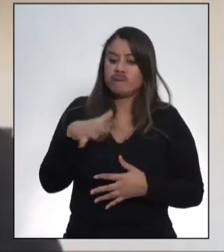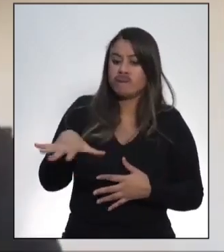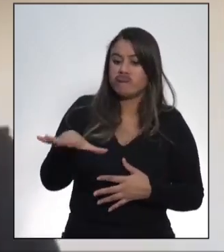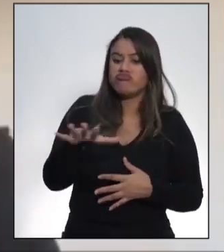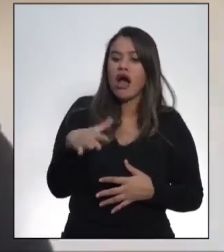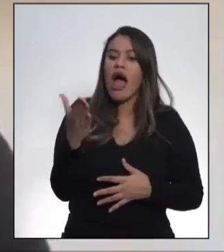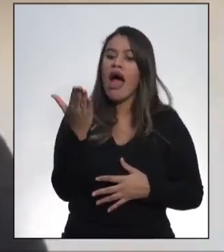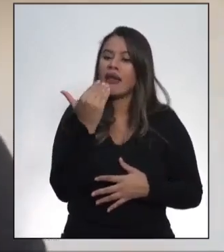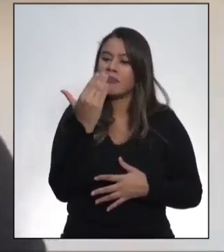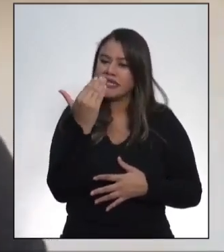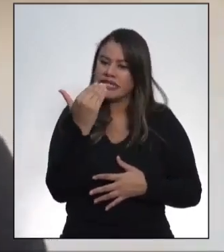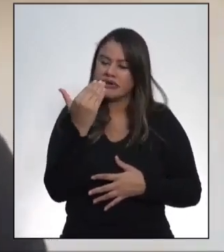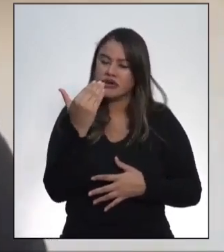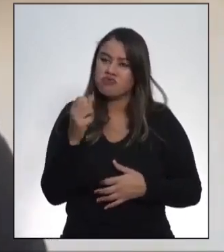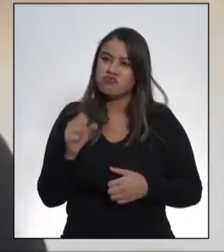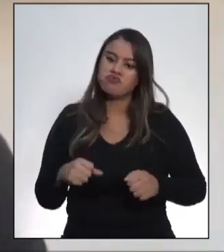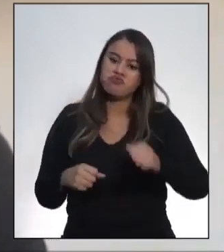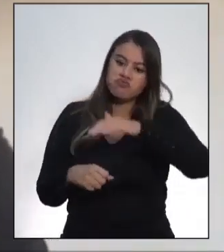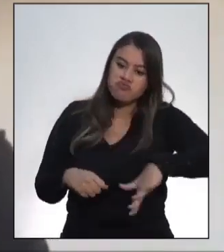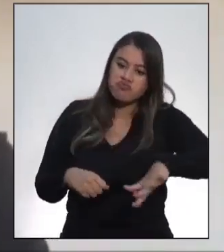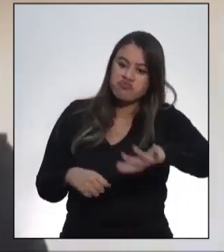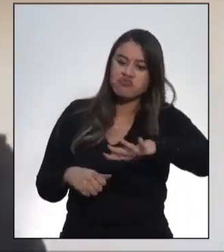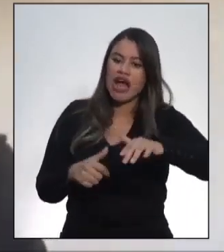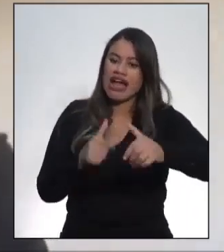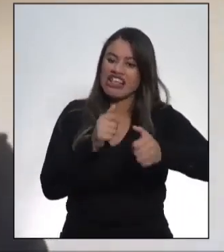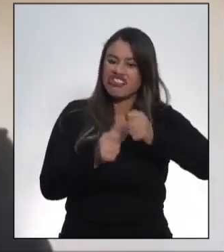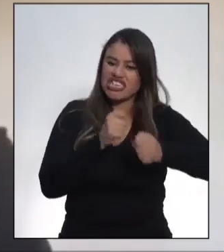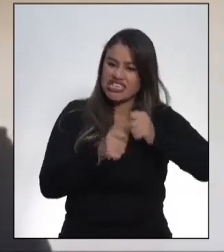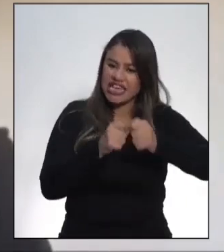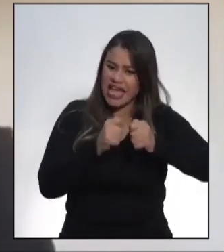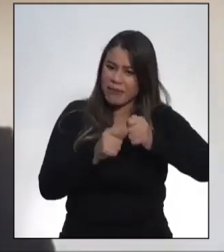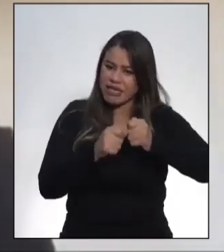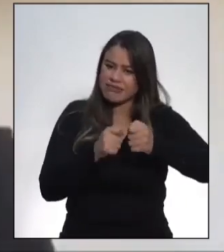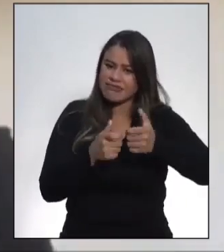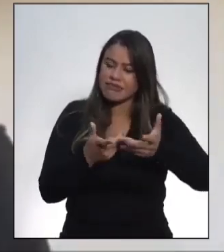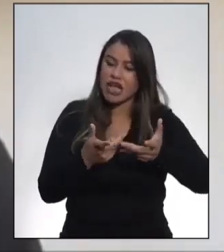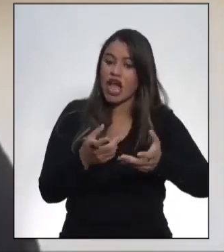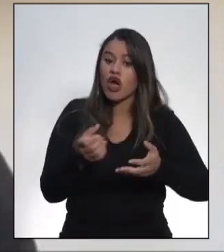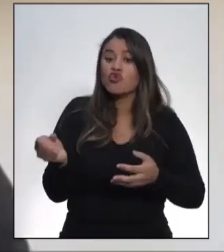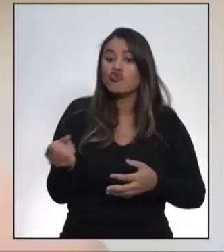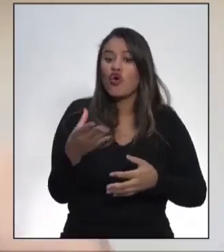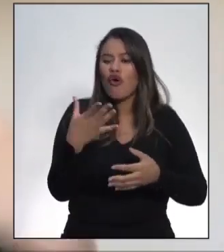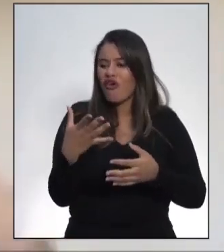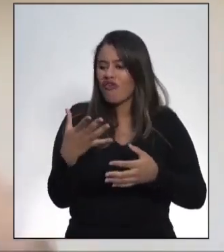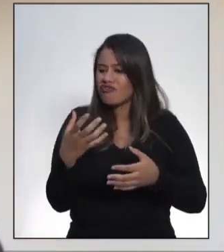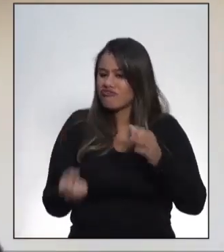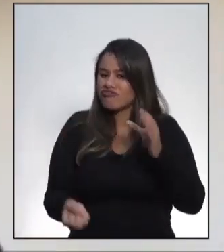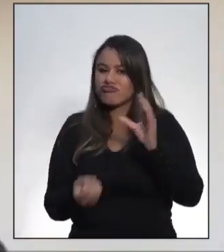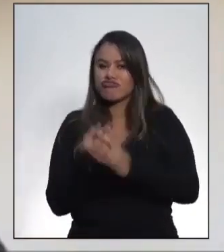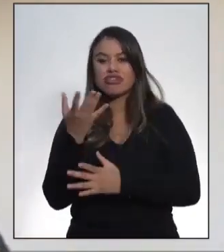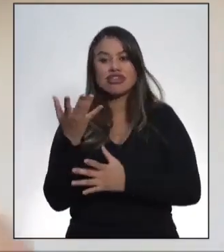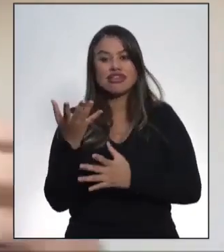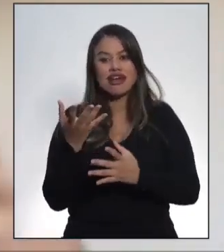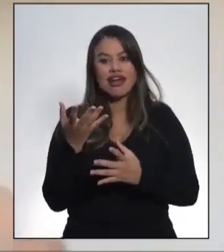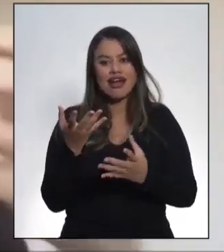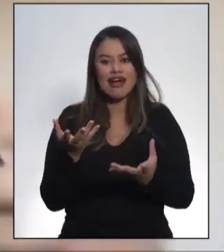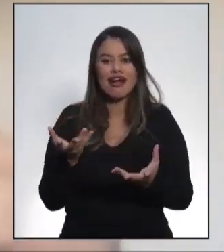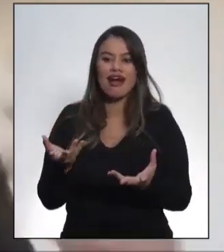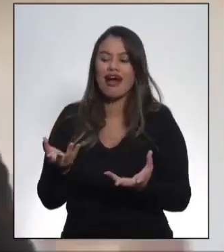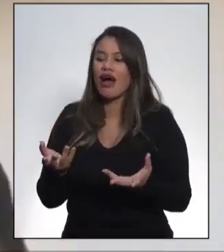que problemas você gostaria de resolver nos games? Que game novo você gostaria de lançar?